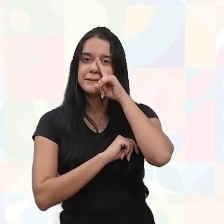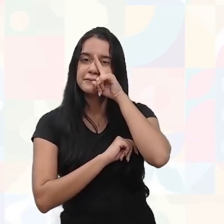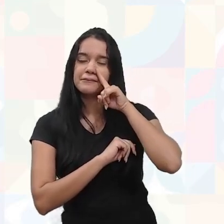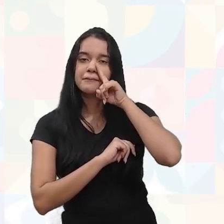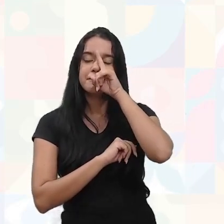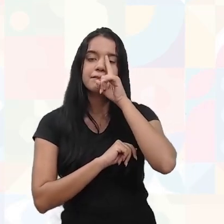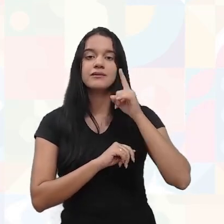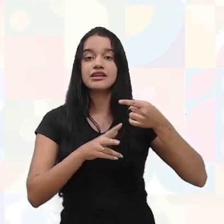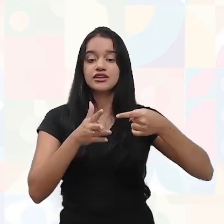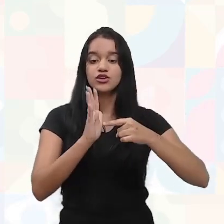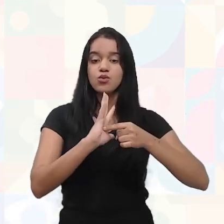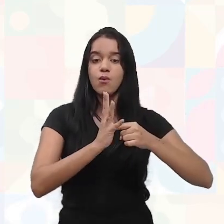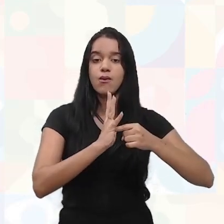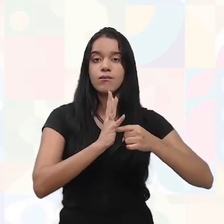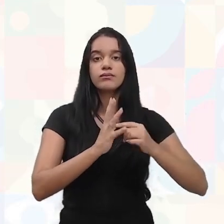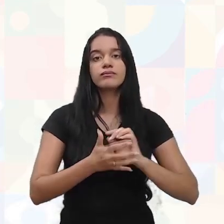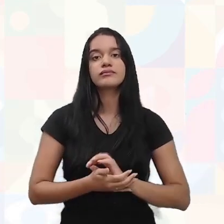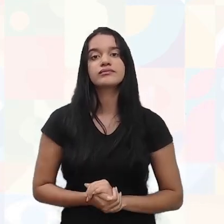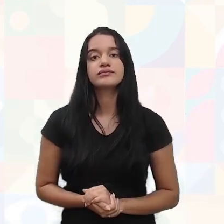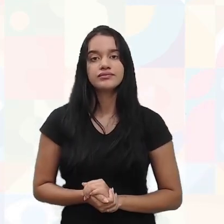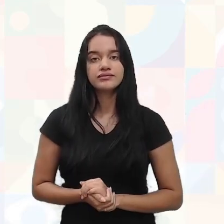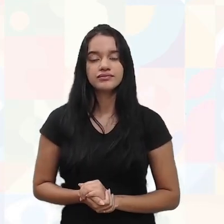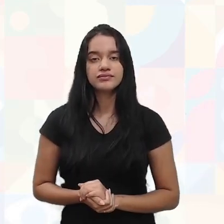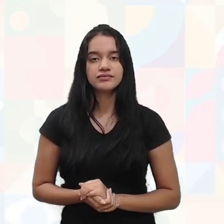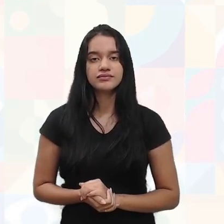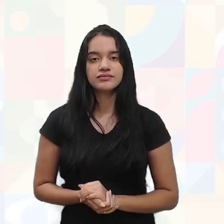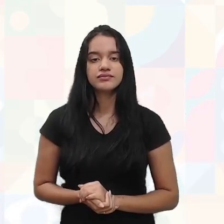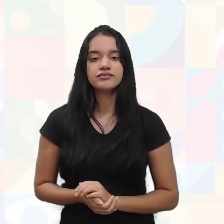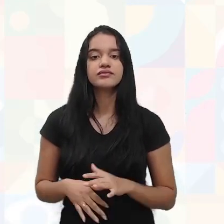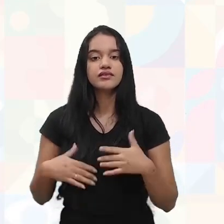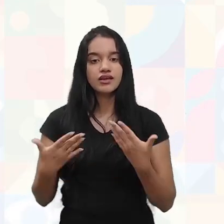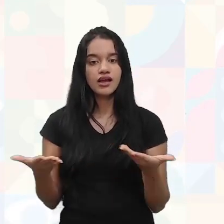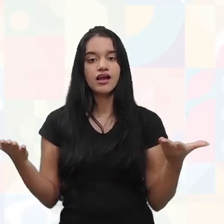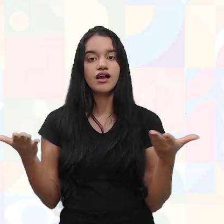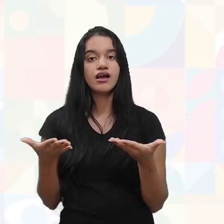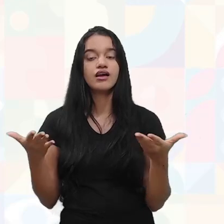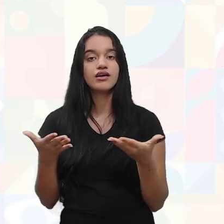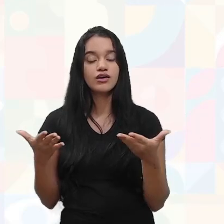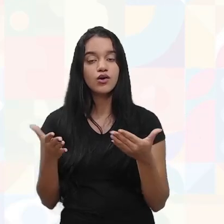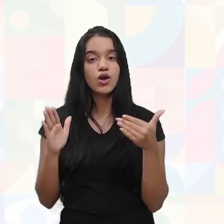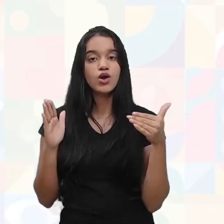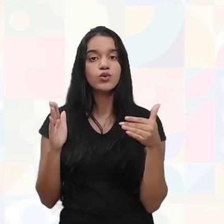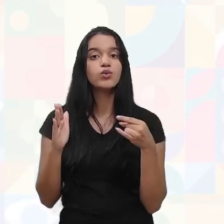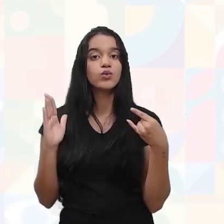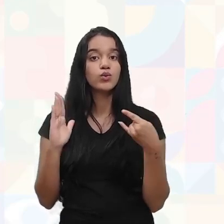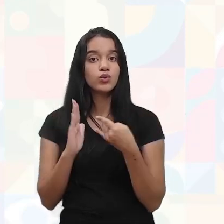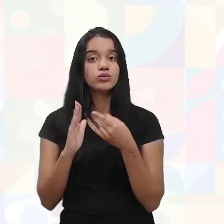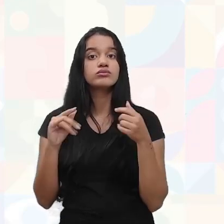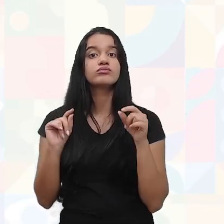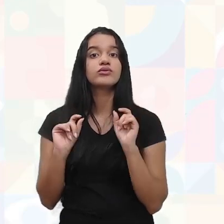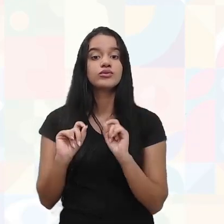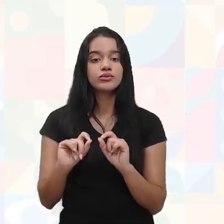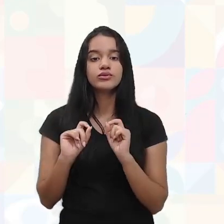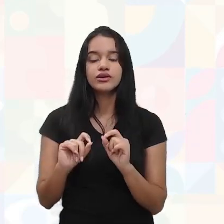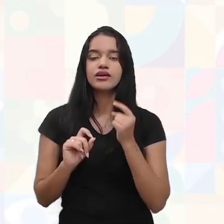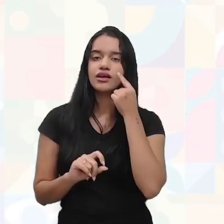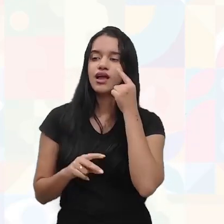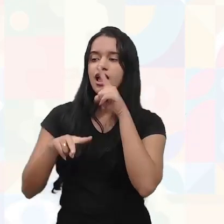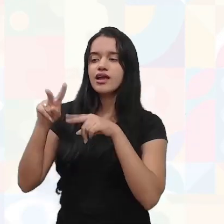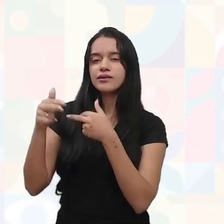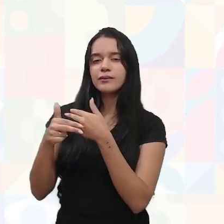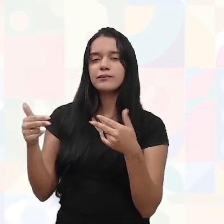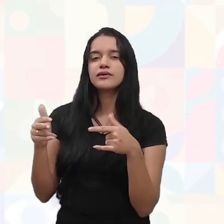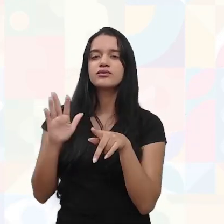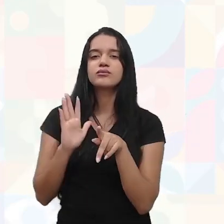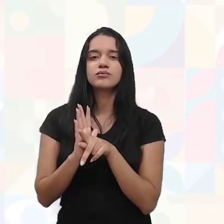de uma máquina. Então, já o próximo nível e último nível seria o equipamento de proteção